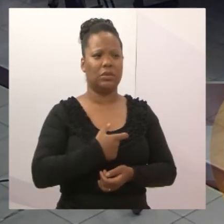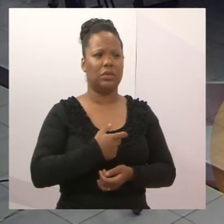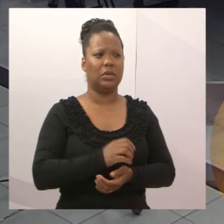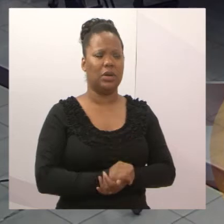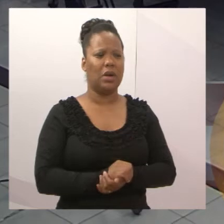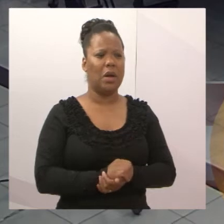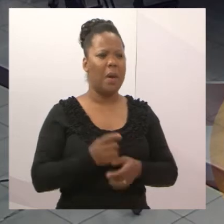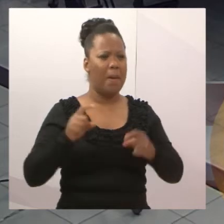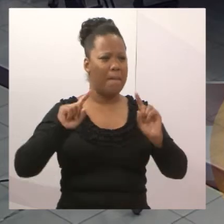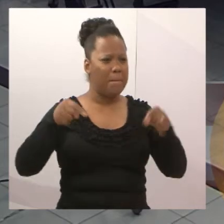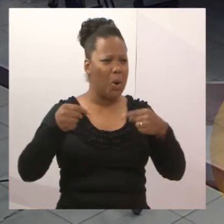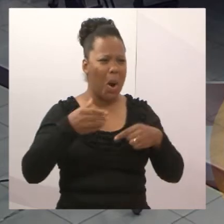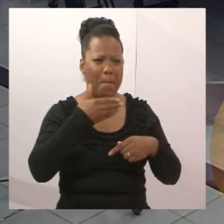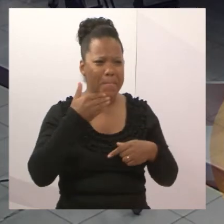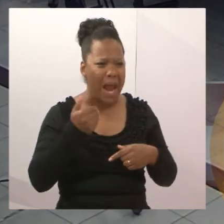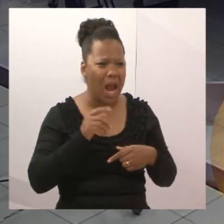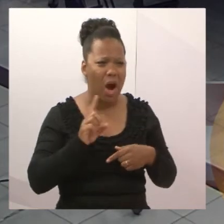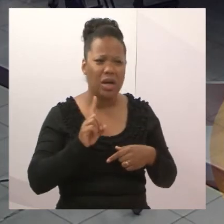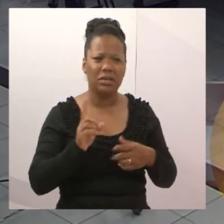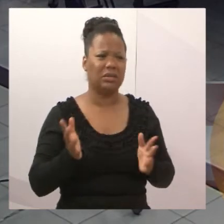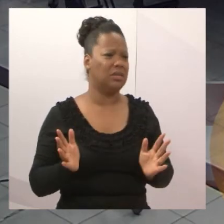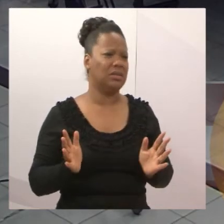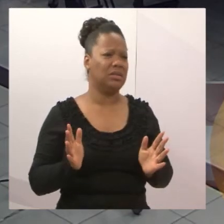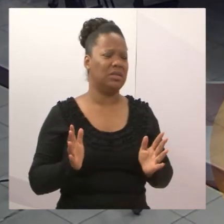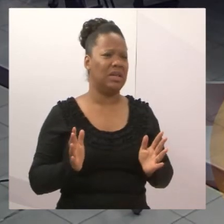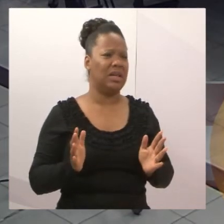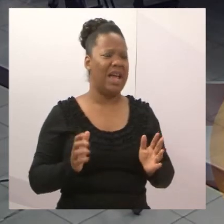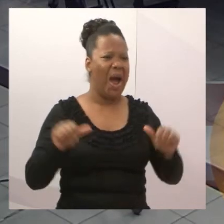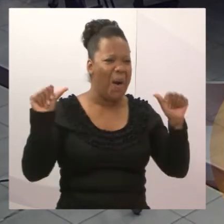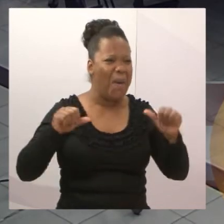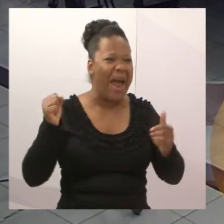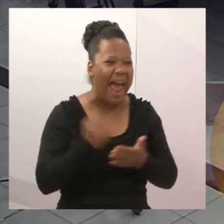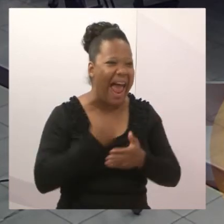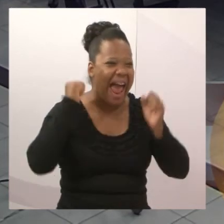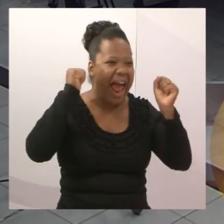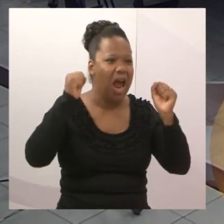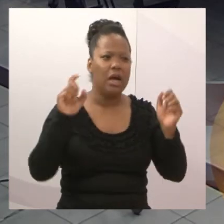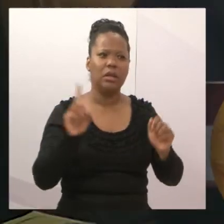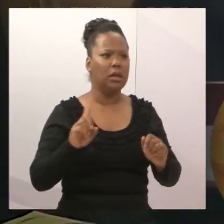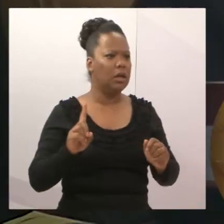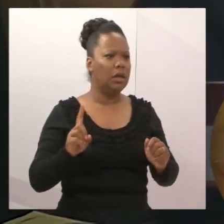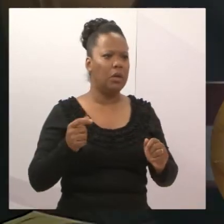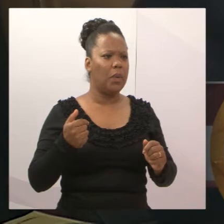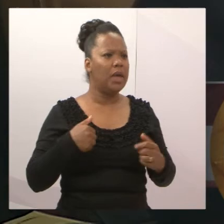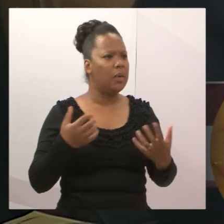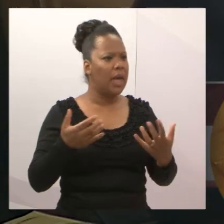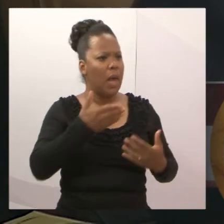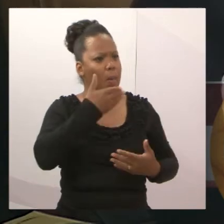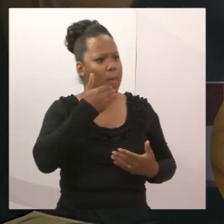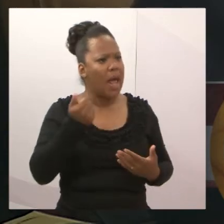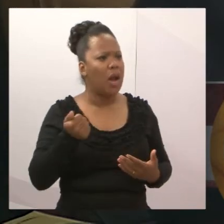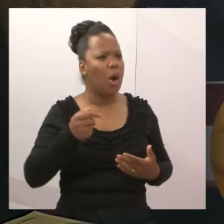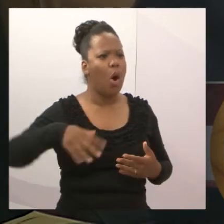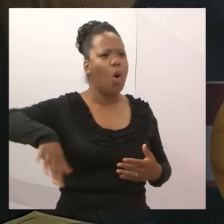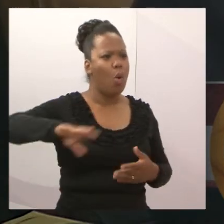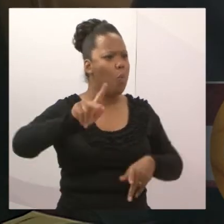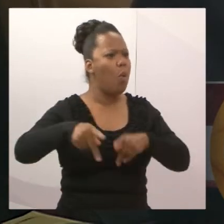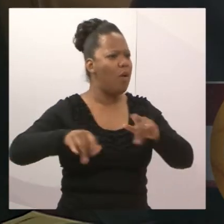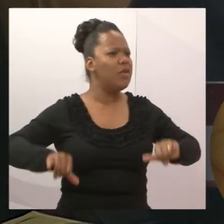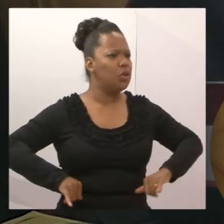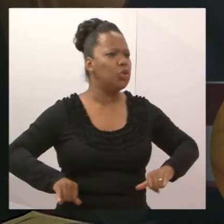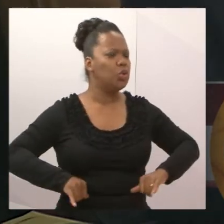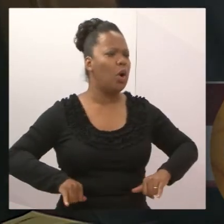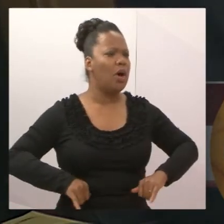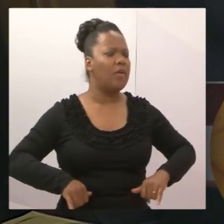quanto pior melhor. Eu não quero aqui fazer oposição por oposição, porque eu acho que a população é que sofre com isso. Então, a